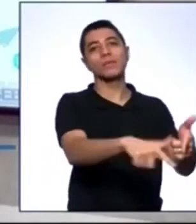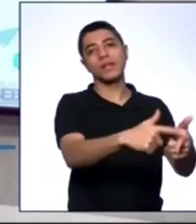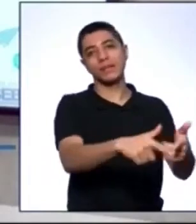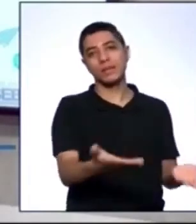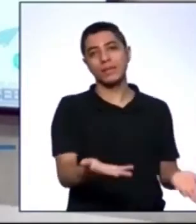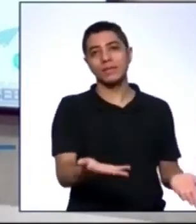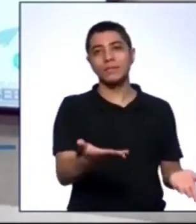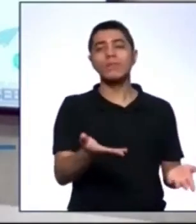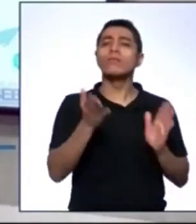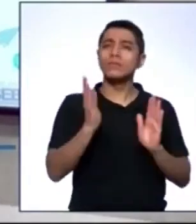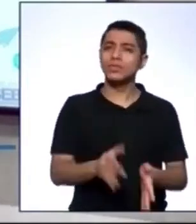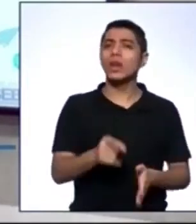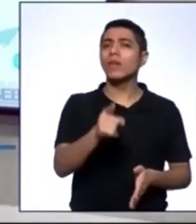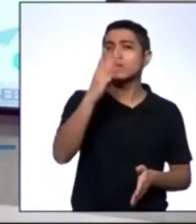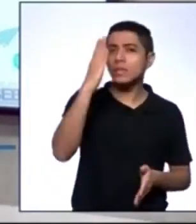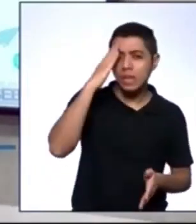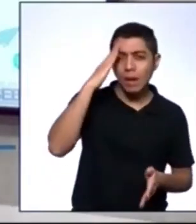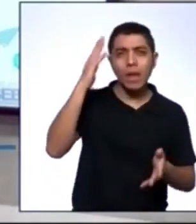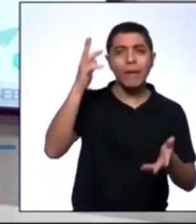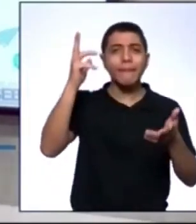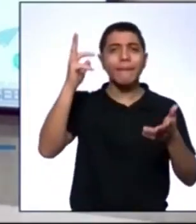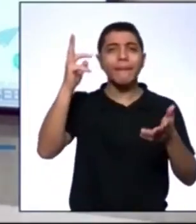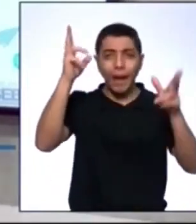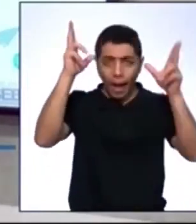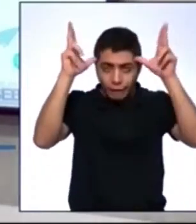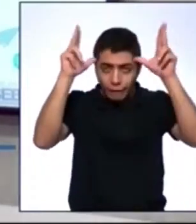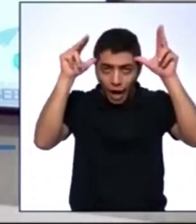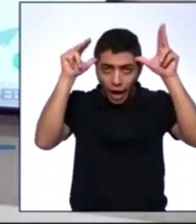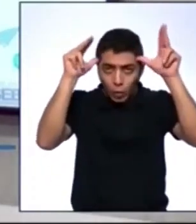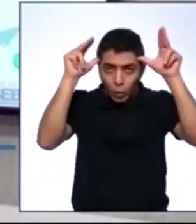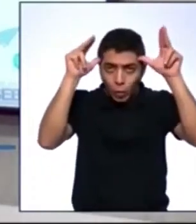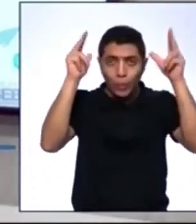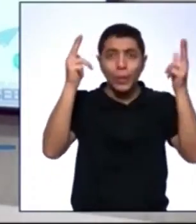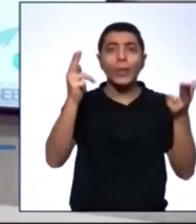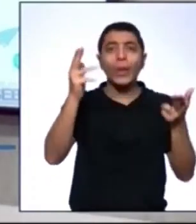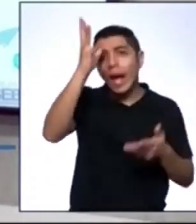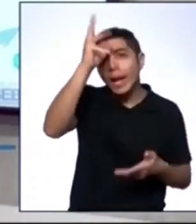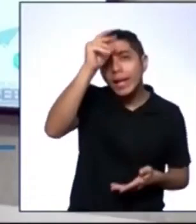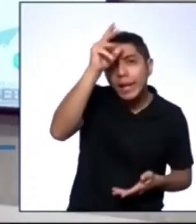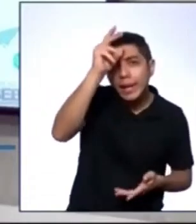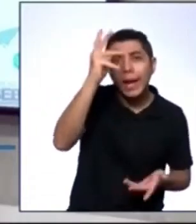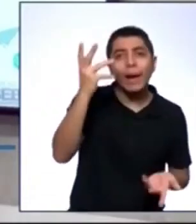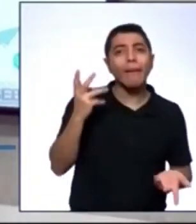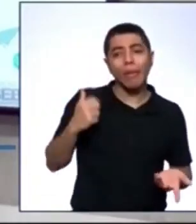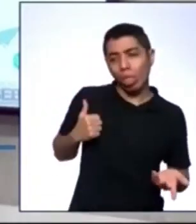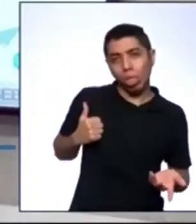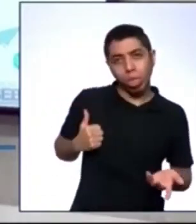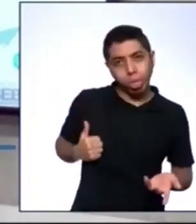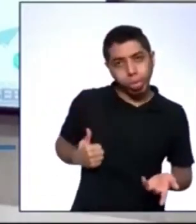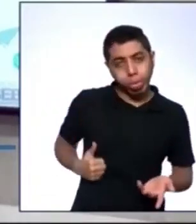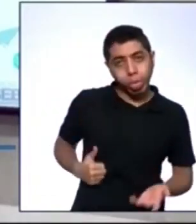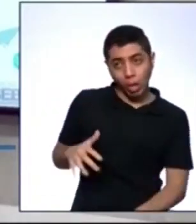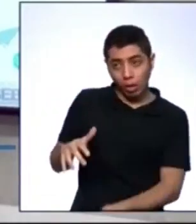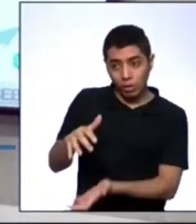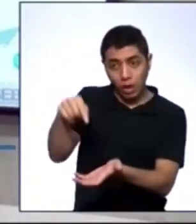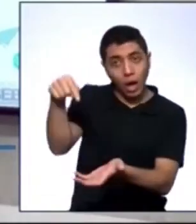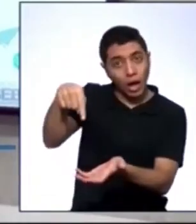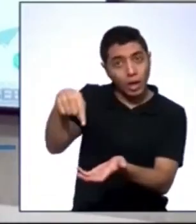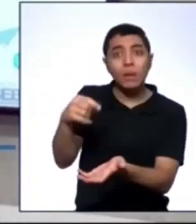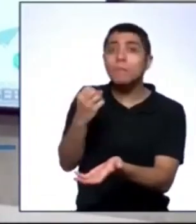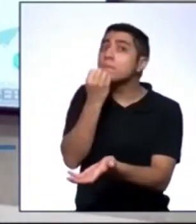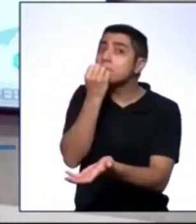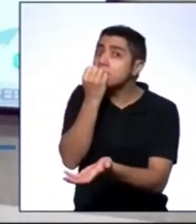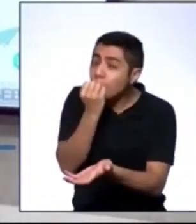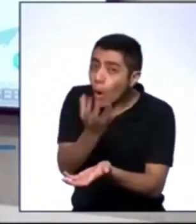esterco, é adubo para as plantas? Naquele esgoto sem tratar, os nutrientes do nosso cocô também serão